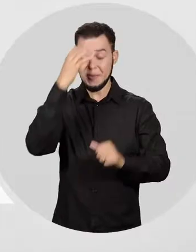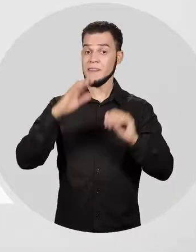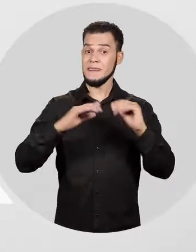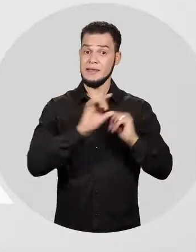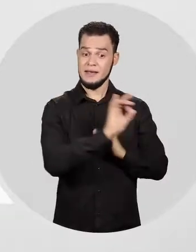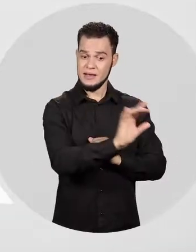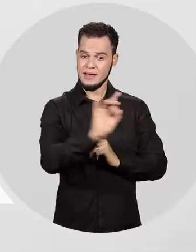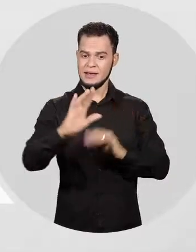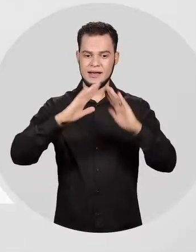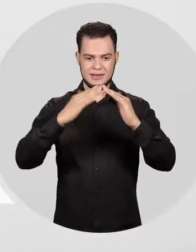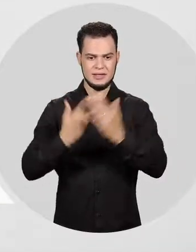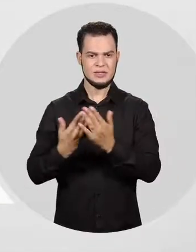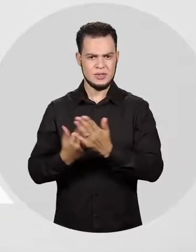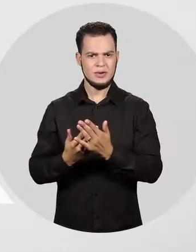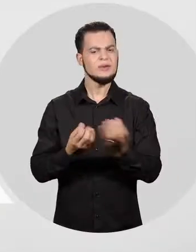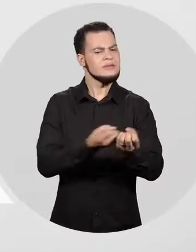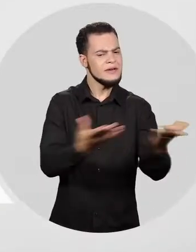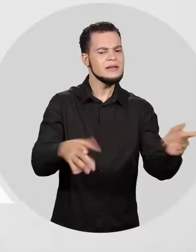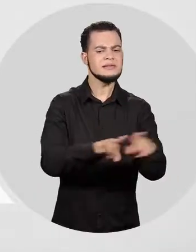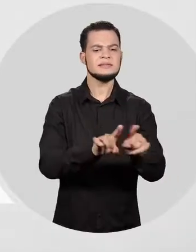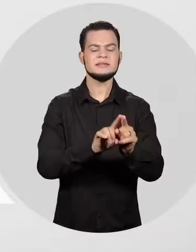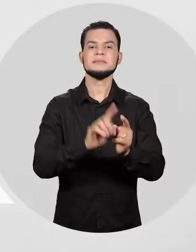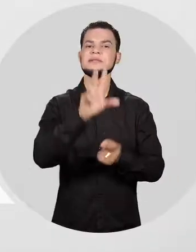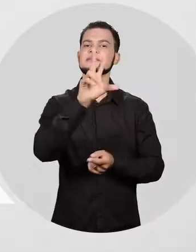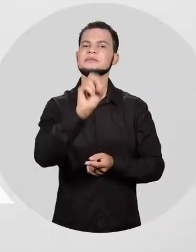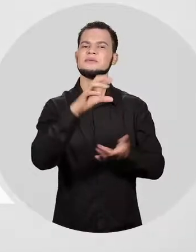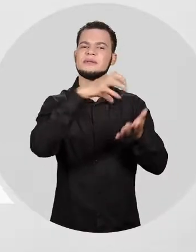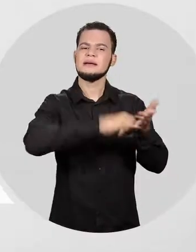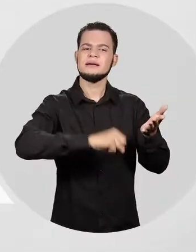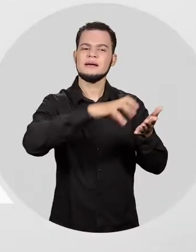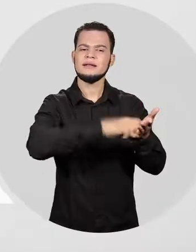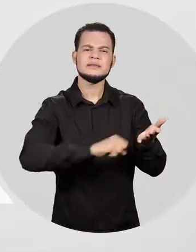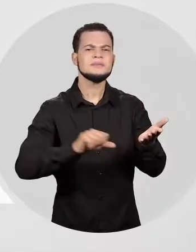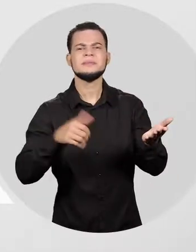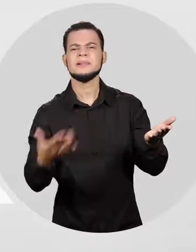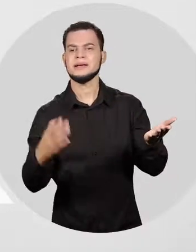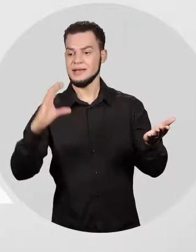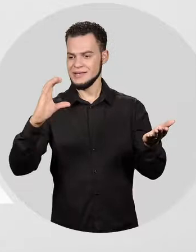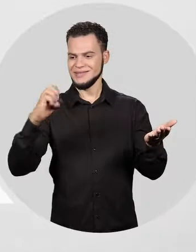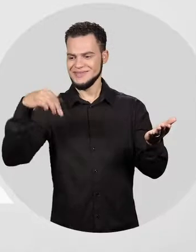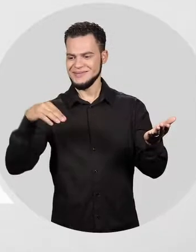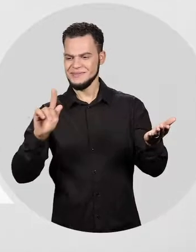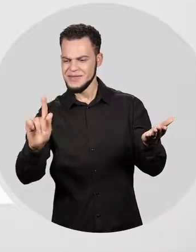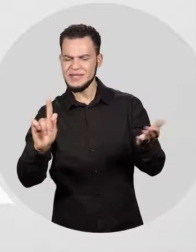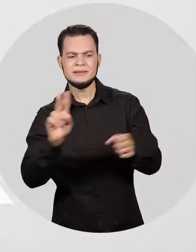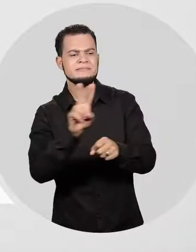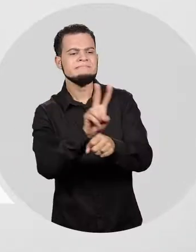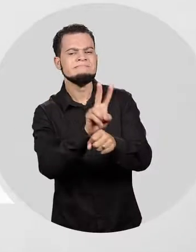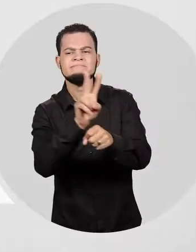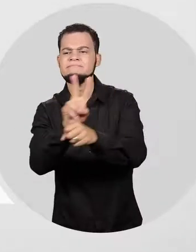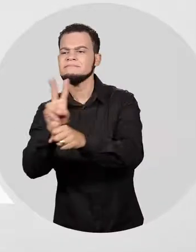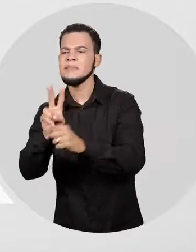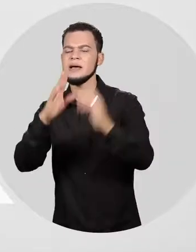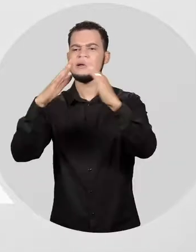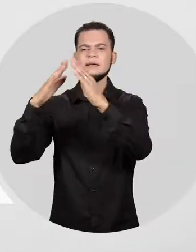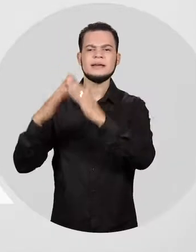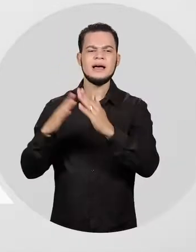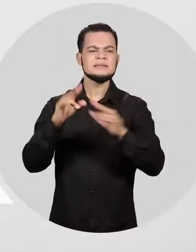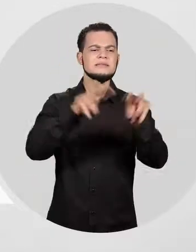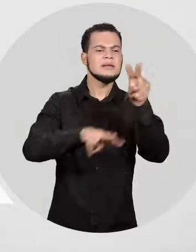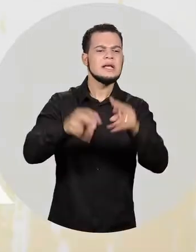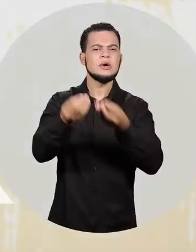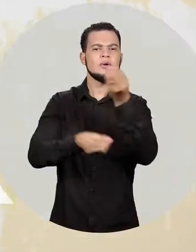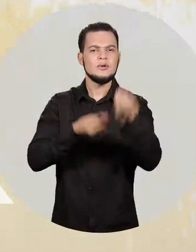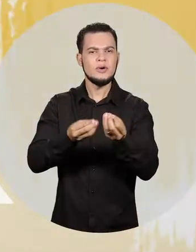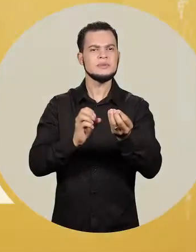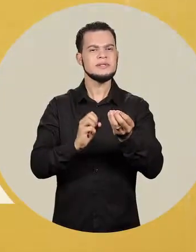50 cadastros de estudantes matriculados para que a CEMIG realize o acompanhamento do consumo de energia nas casas escolhidas